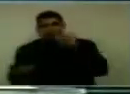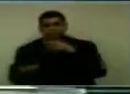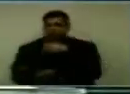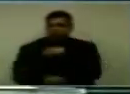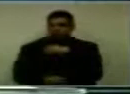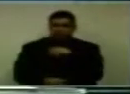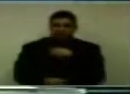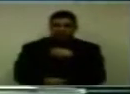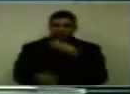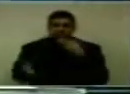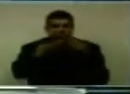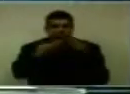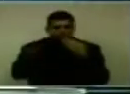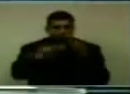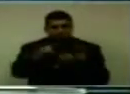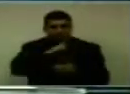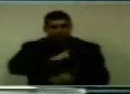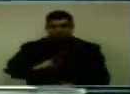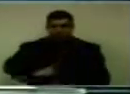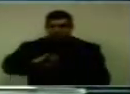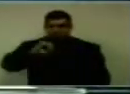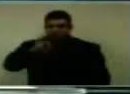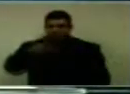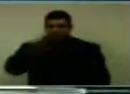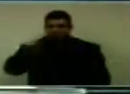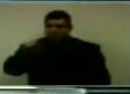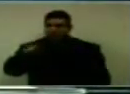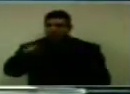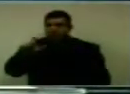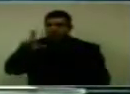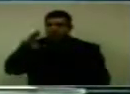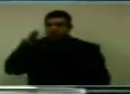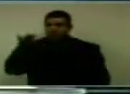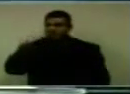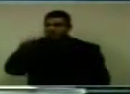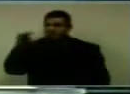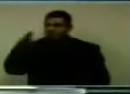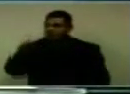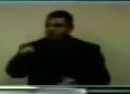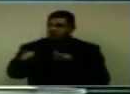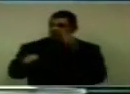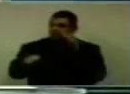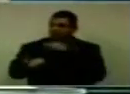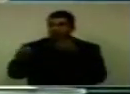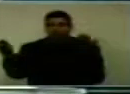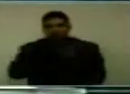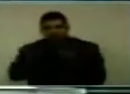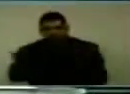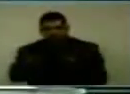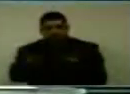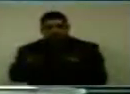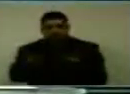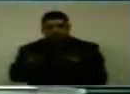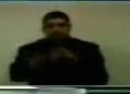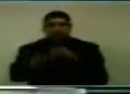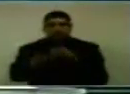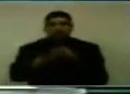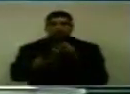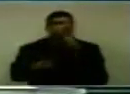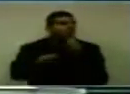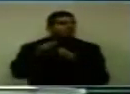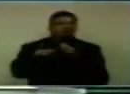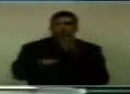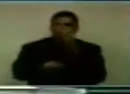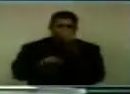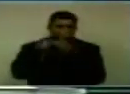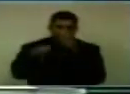essa vontade no discurso do deputado Zé Ricardo, no discurso do deputado Luiz Castro, quando vem aqui. Agora, é